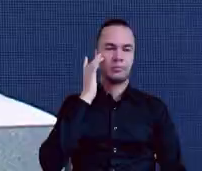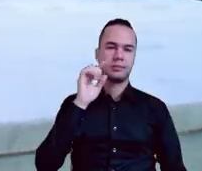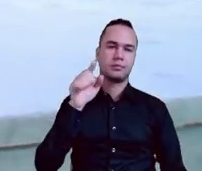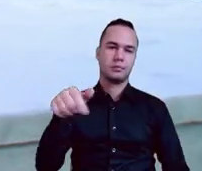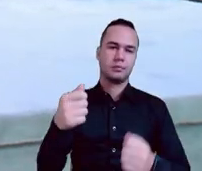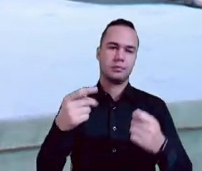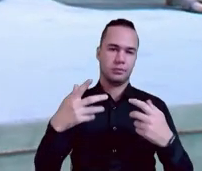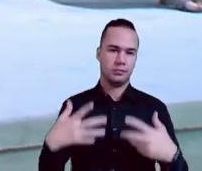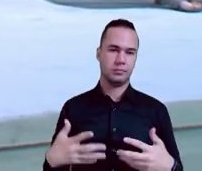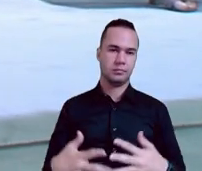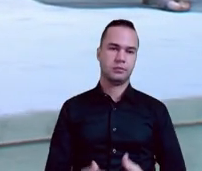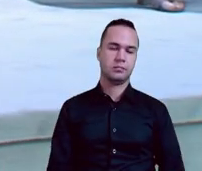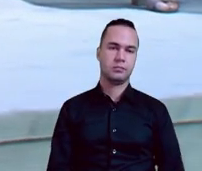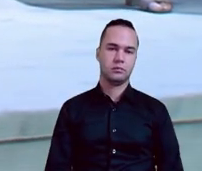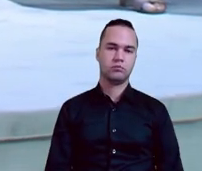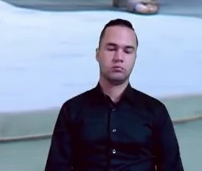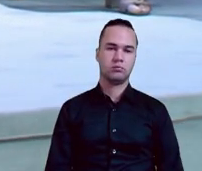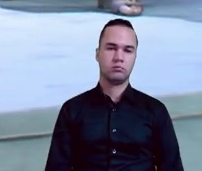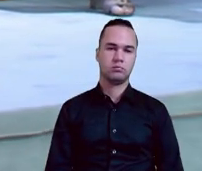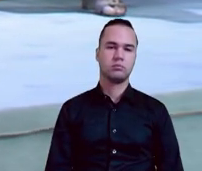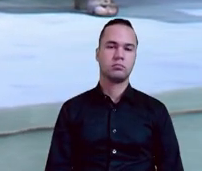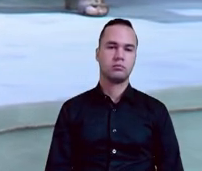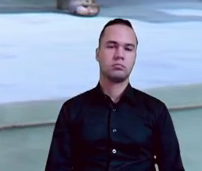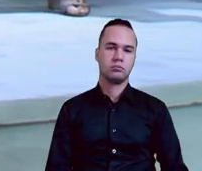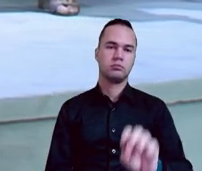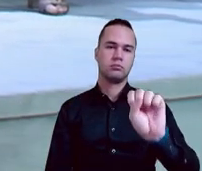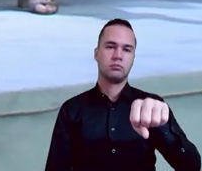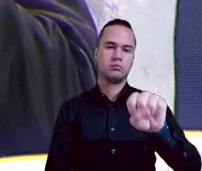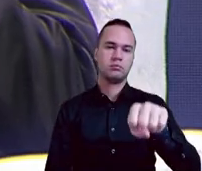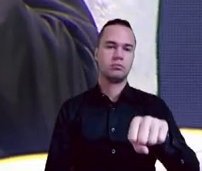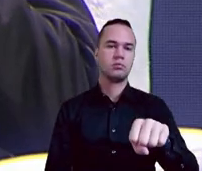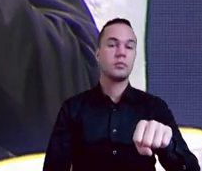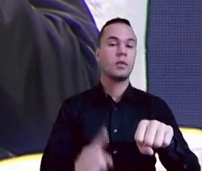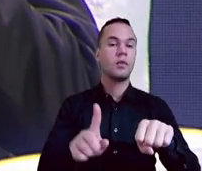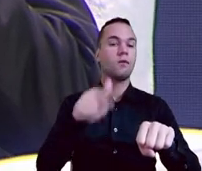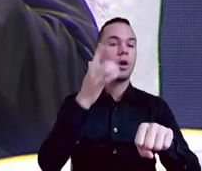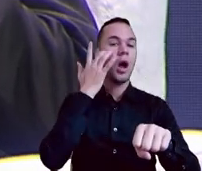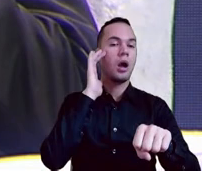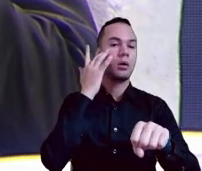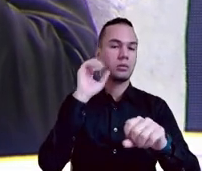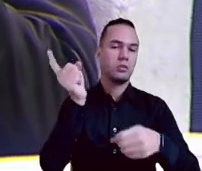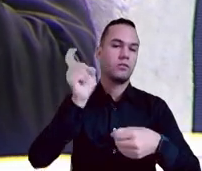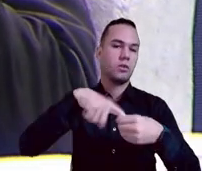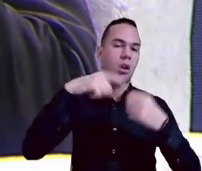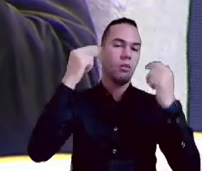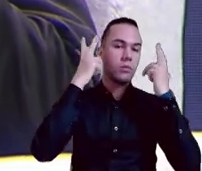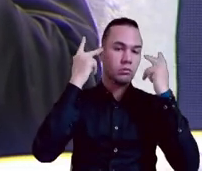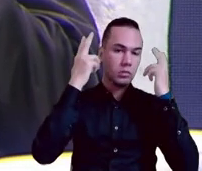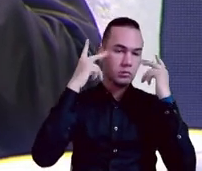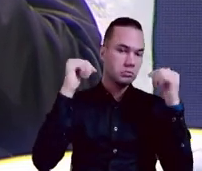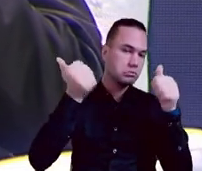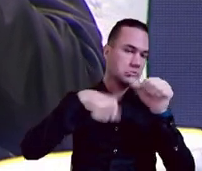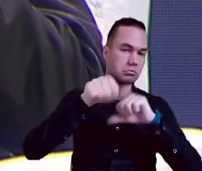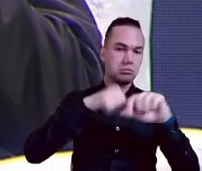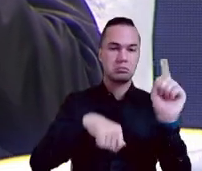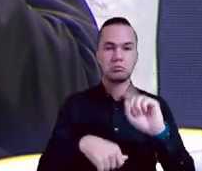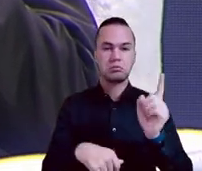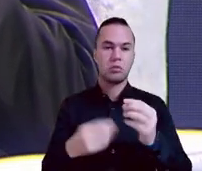um pouco disso sim sem dúvida Pedro você acha que é uma volta anormalidade é um ajuste